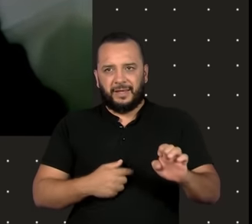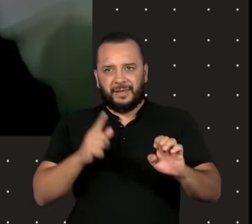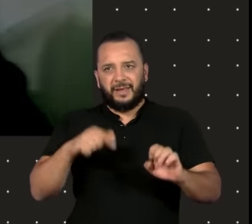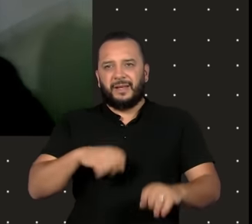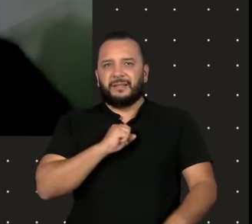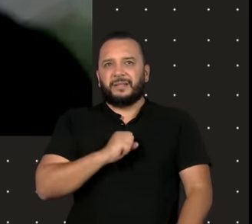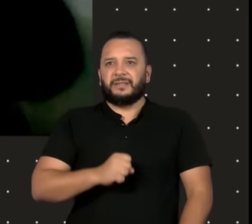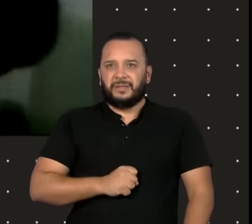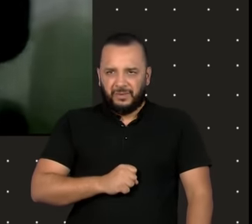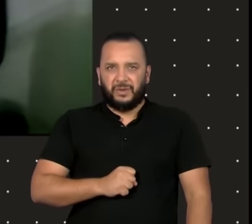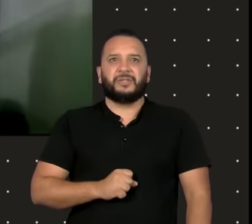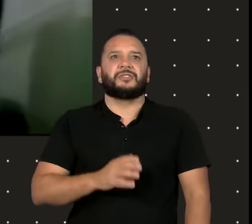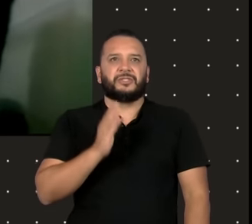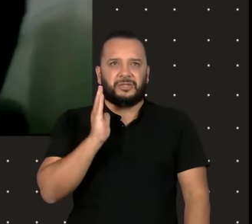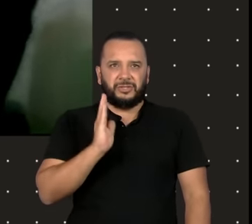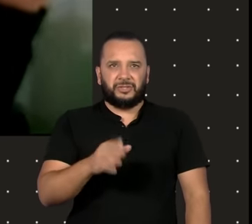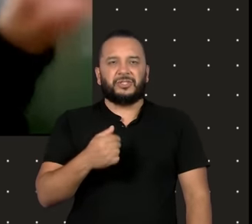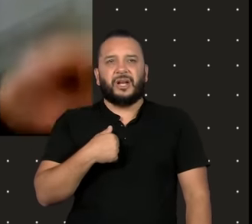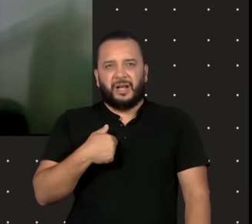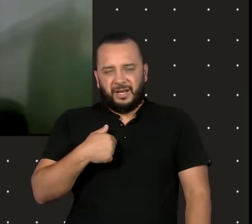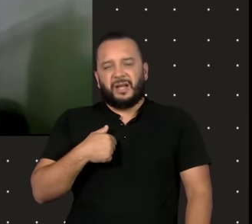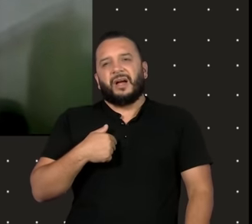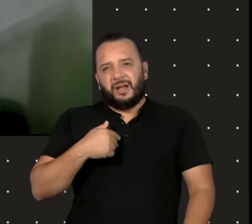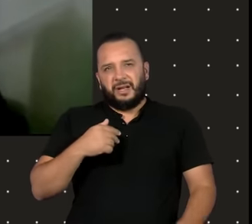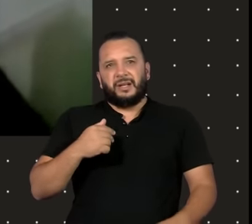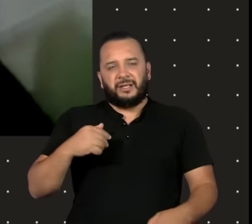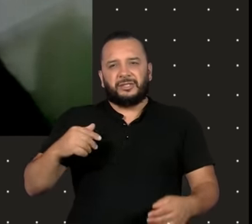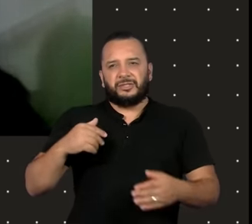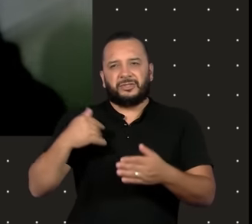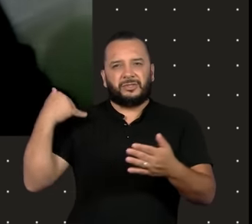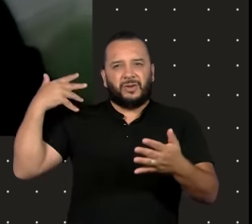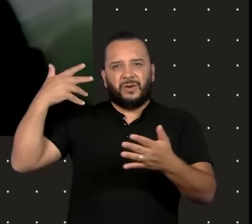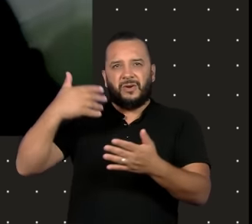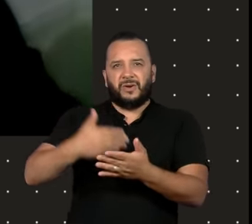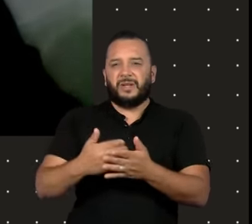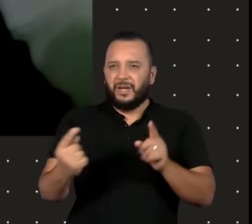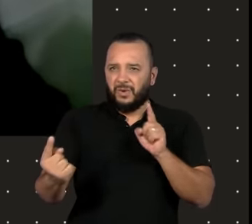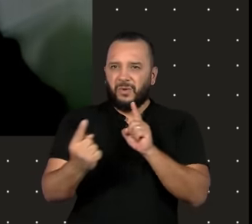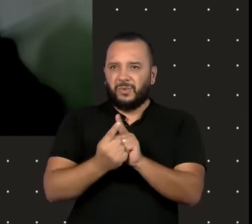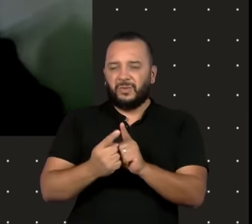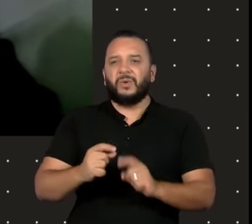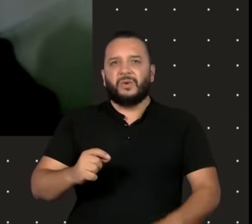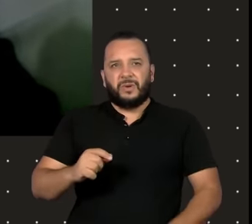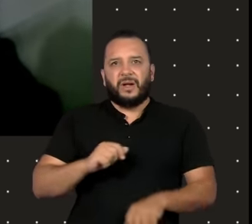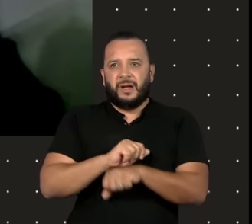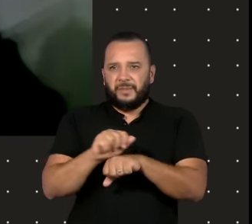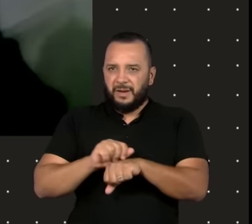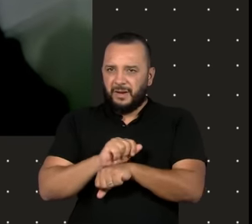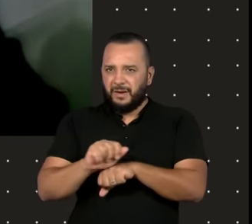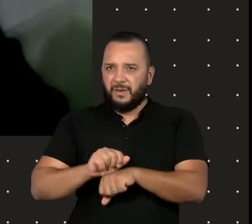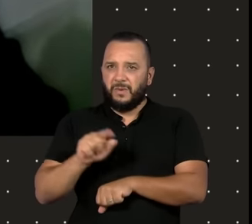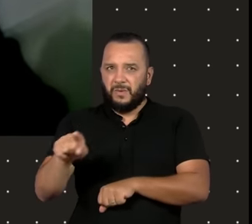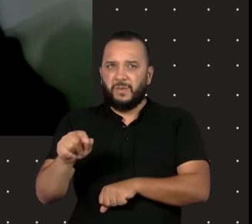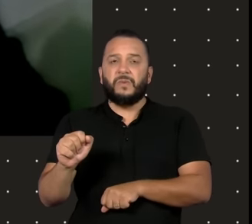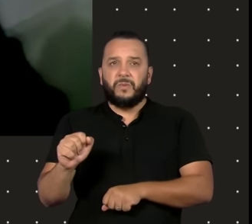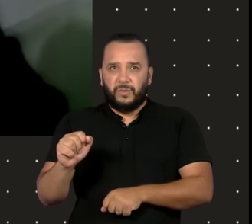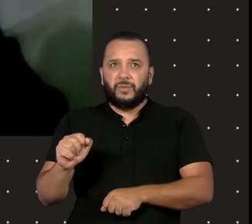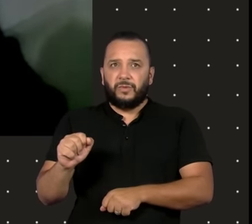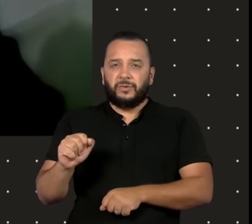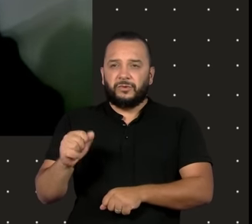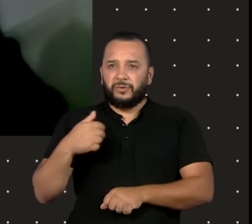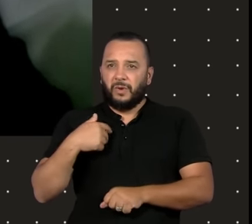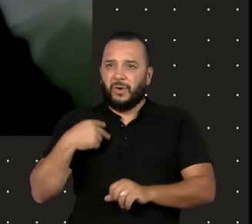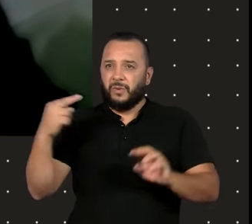sacerdote de uma linhagem crística, ele vem encontrar Abrão e receber Abrão. Só o olhar